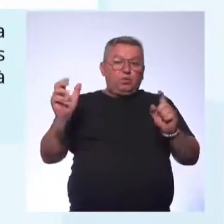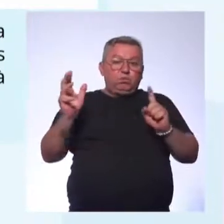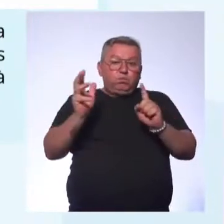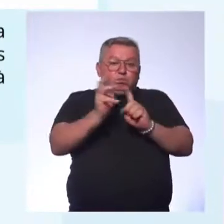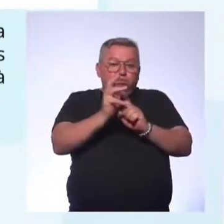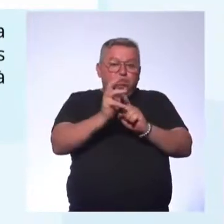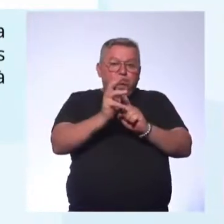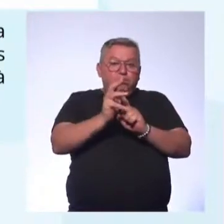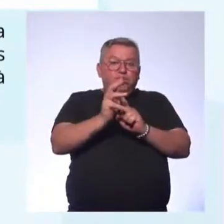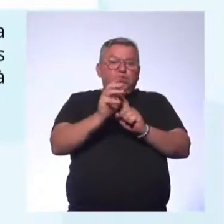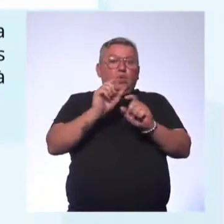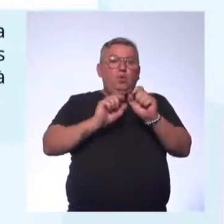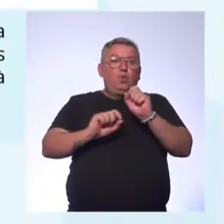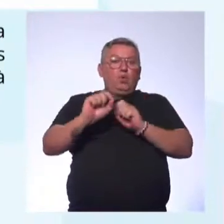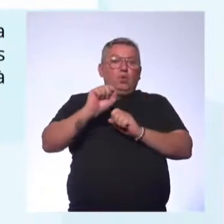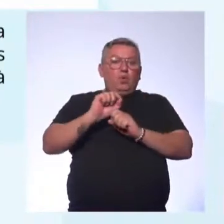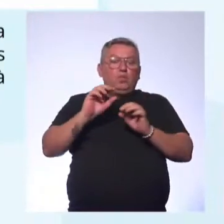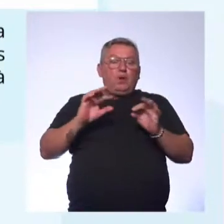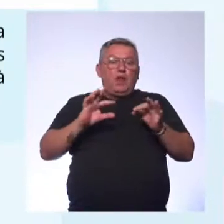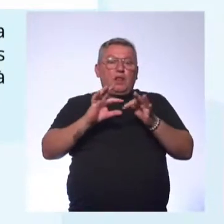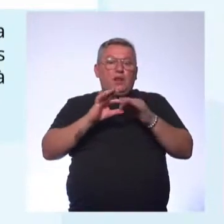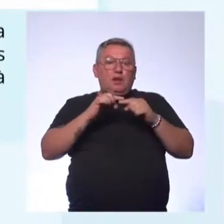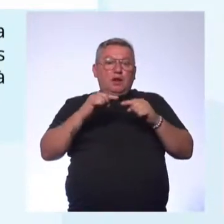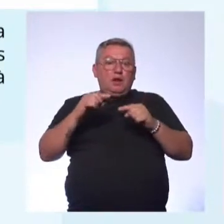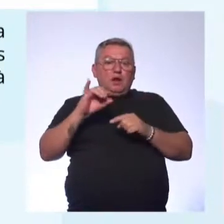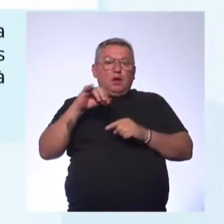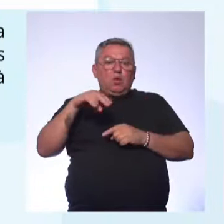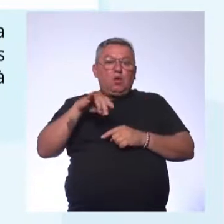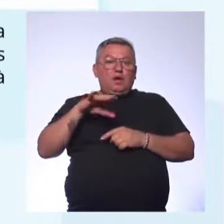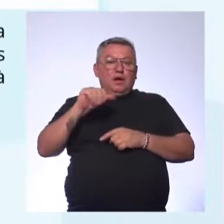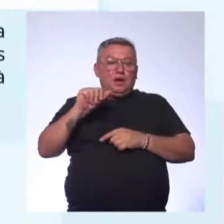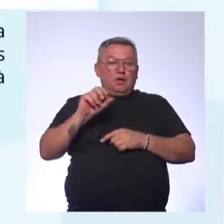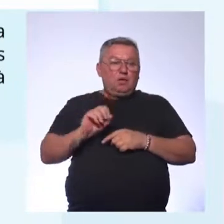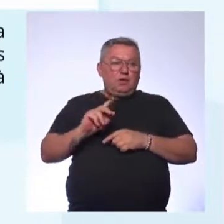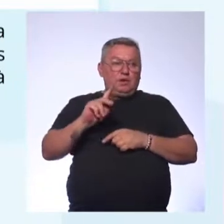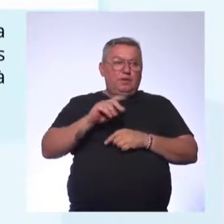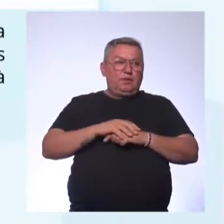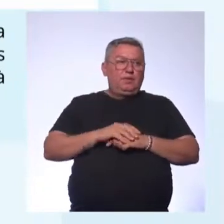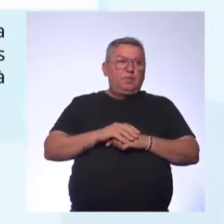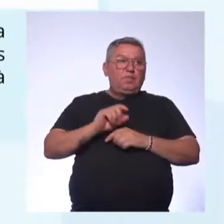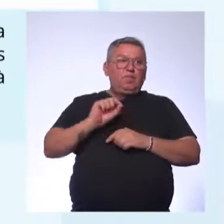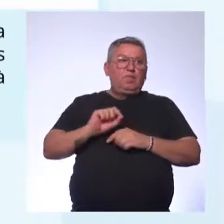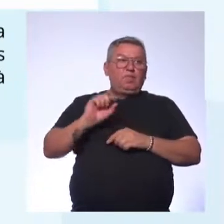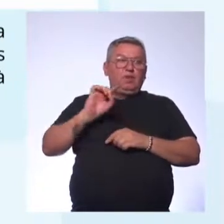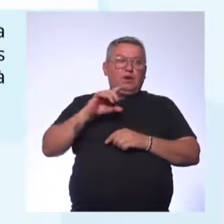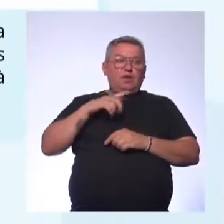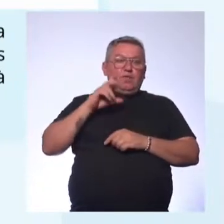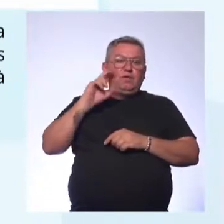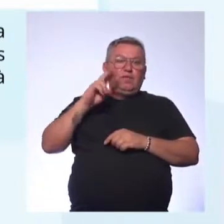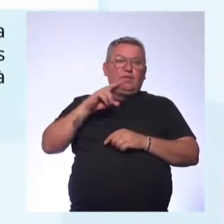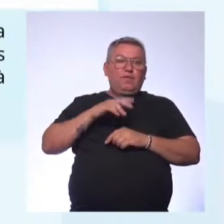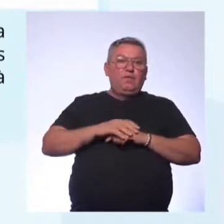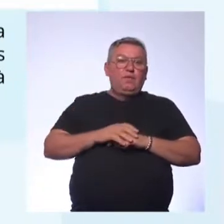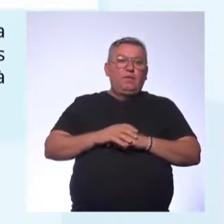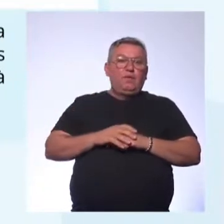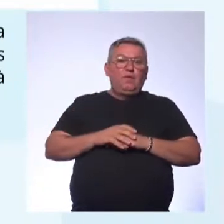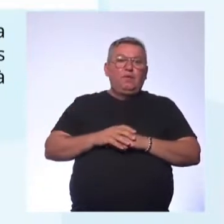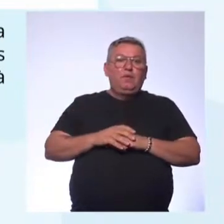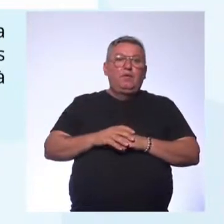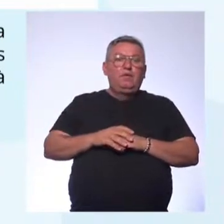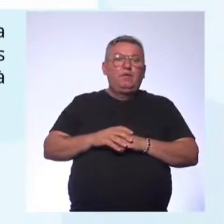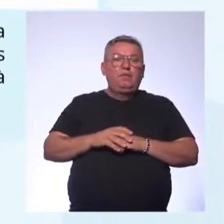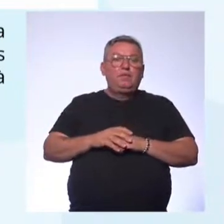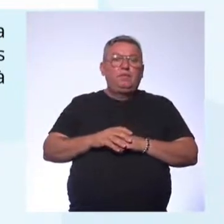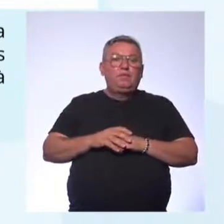atraídos aqui por uma a biônica Ok só que se você tem lá o sódio